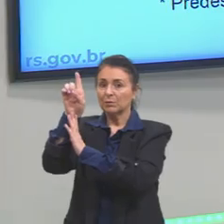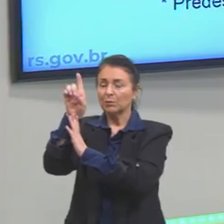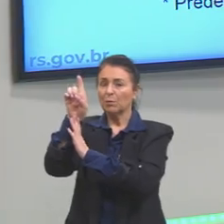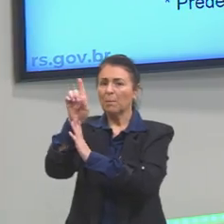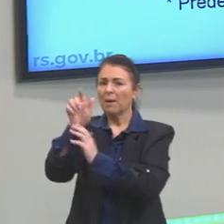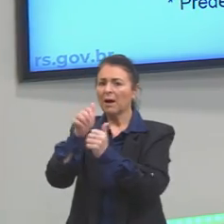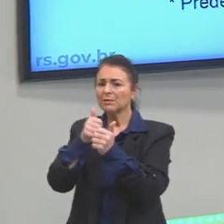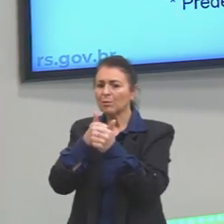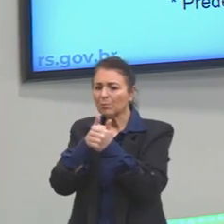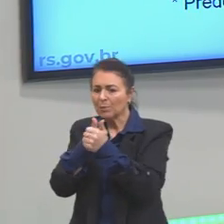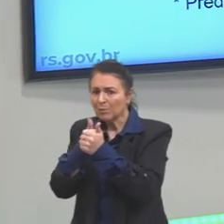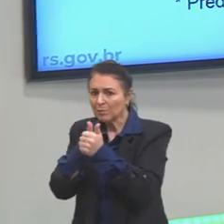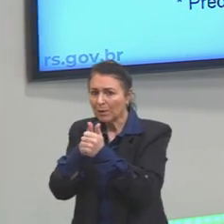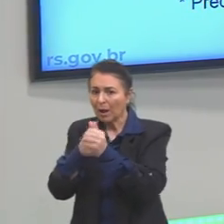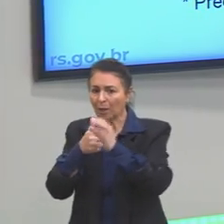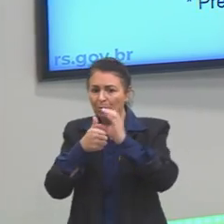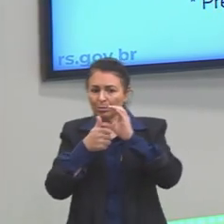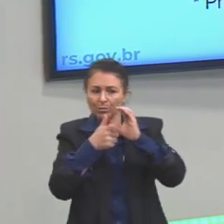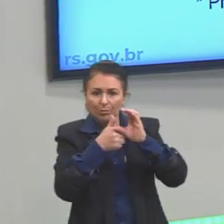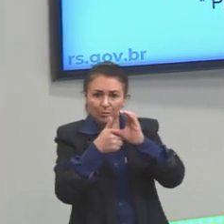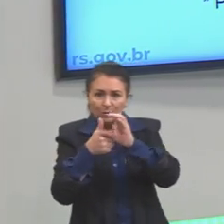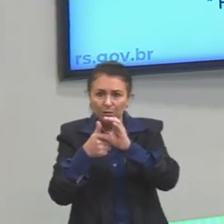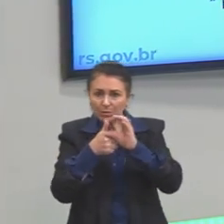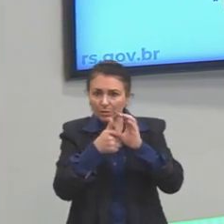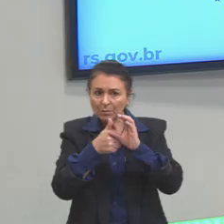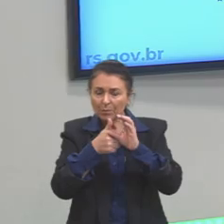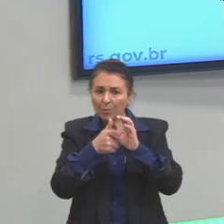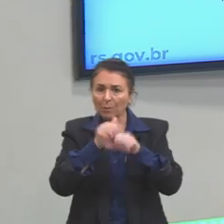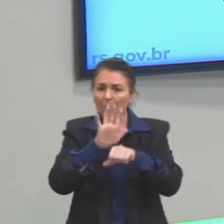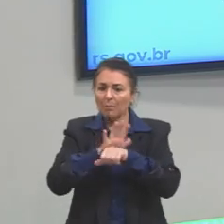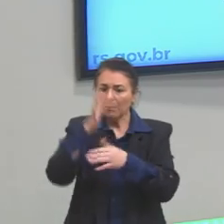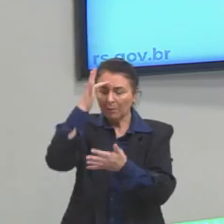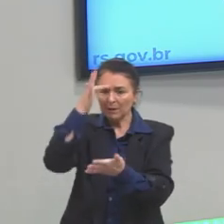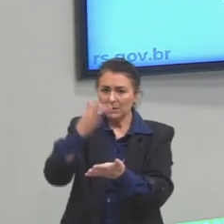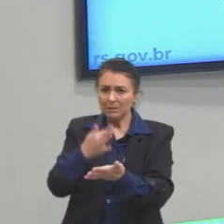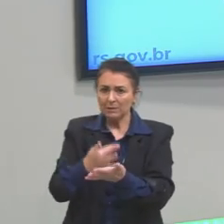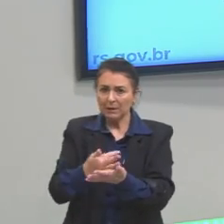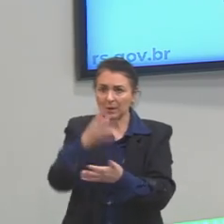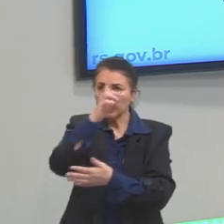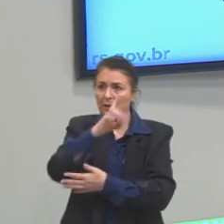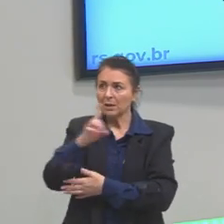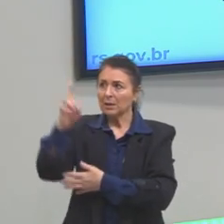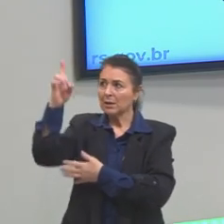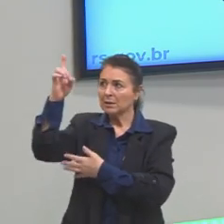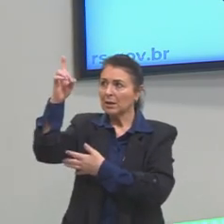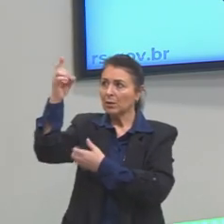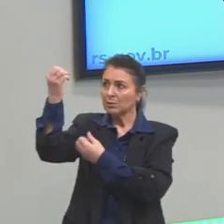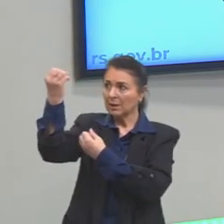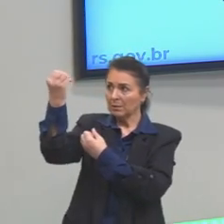fé eu tiver Deus vai me revelar ou para essas pessoas Deus iria revelar as verdades